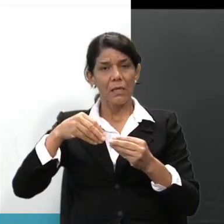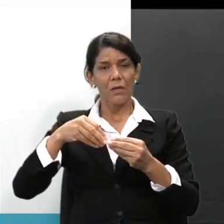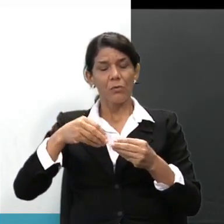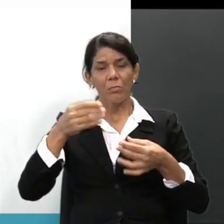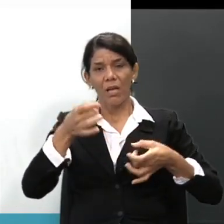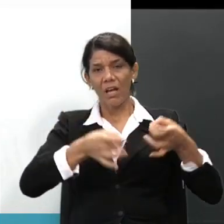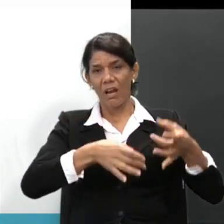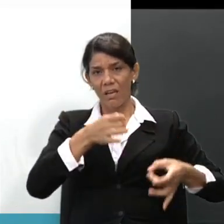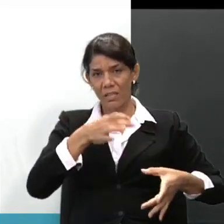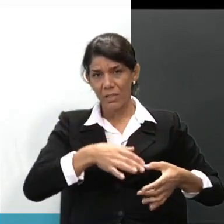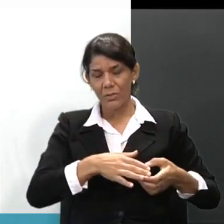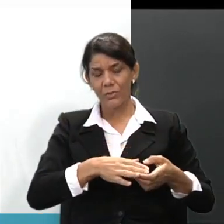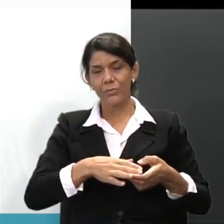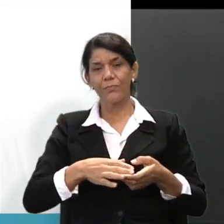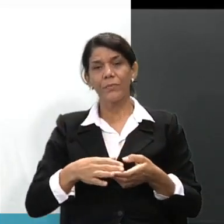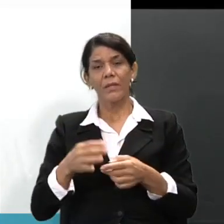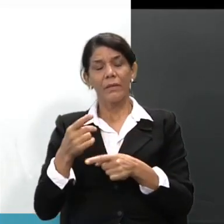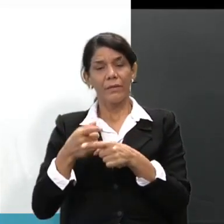pérfuro cortante.